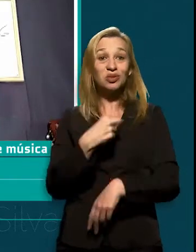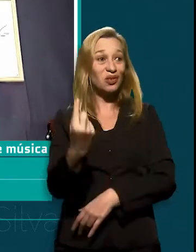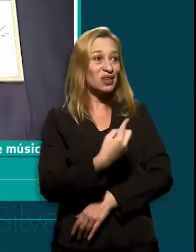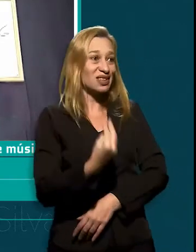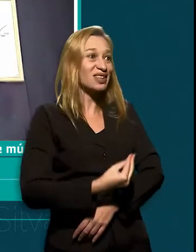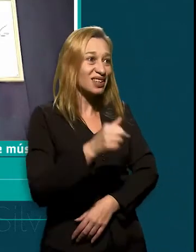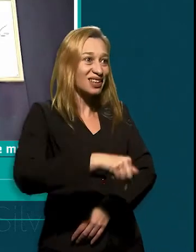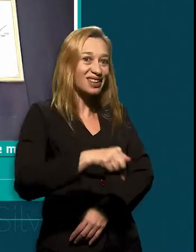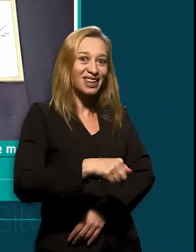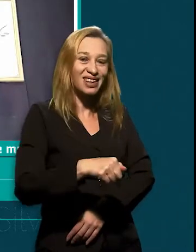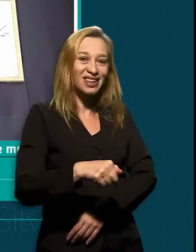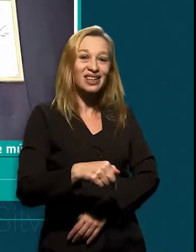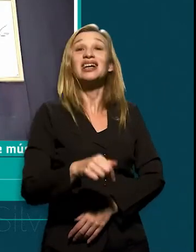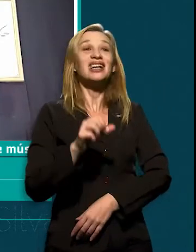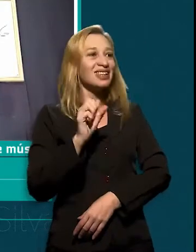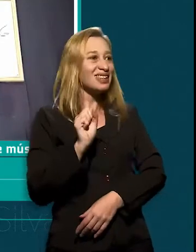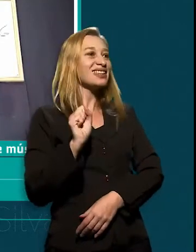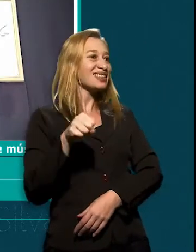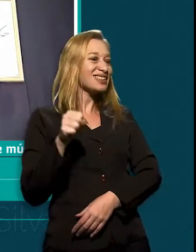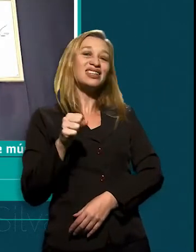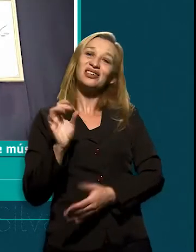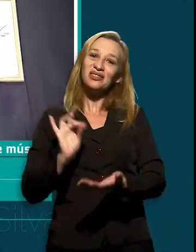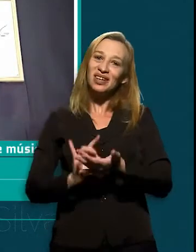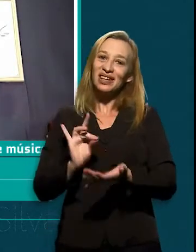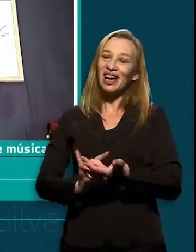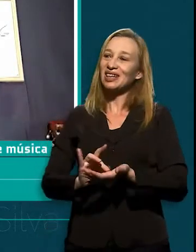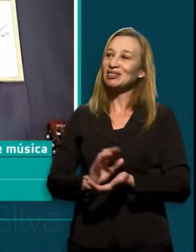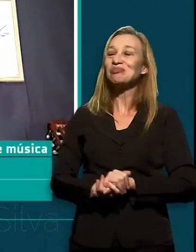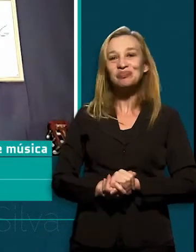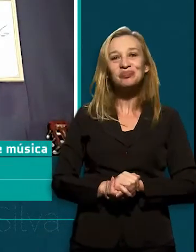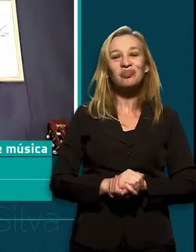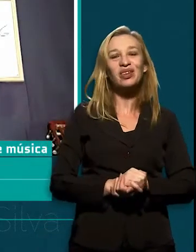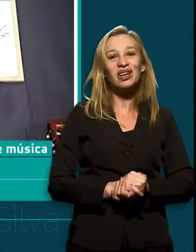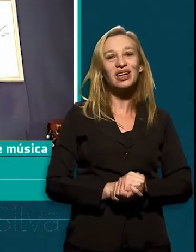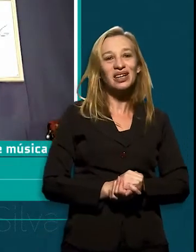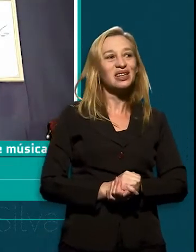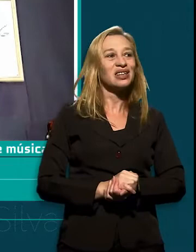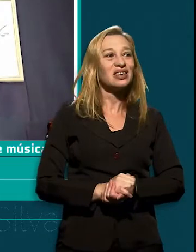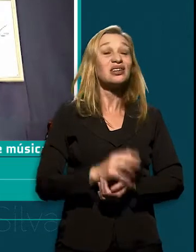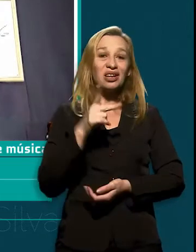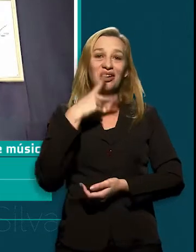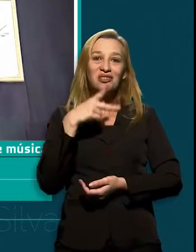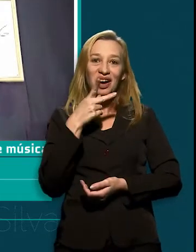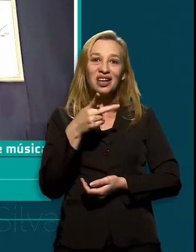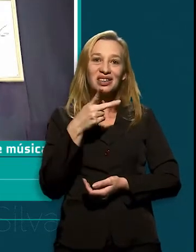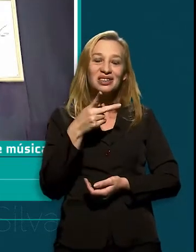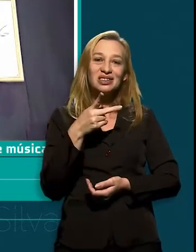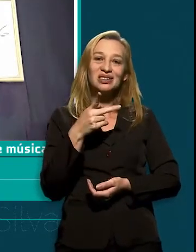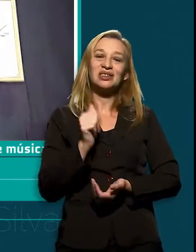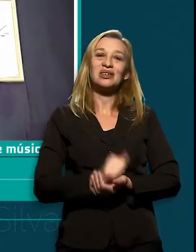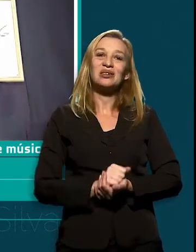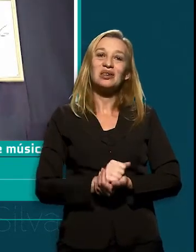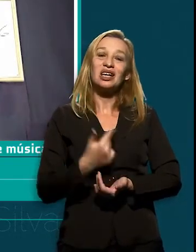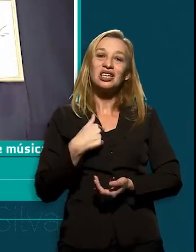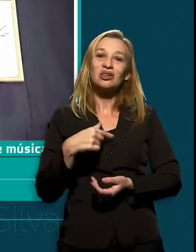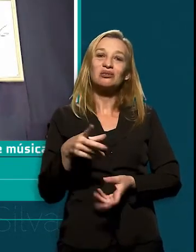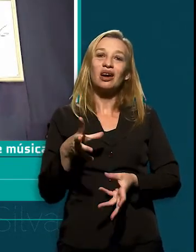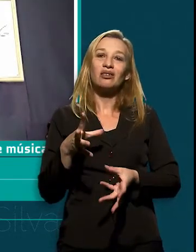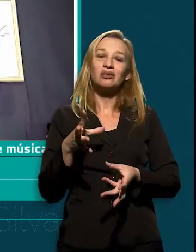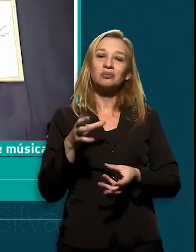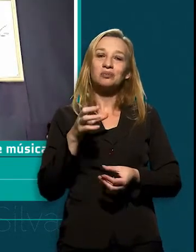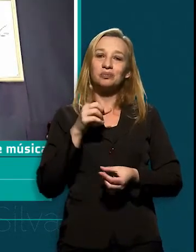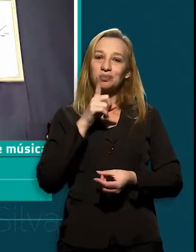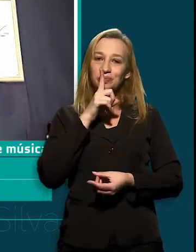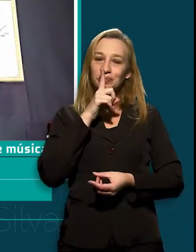Érica, o Edson, né? Pois as parcerias. Isso que eu estava falando, mas eu estava com o